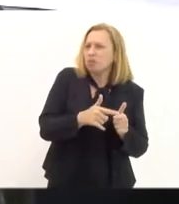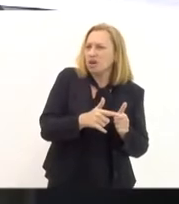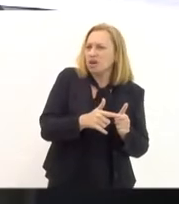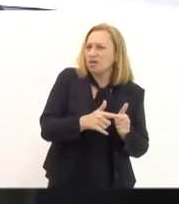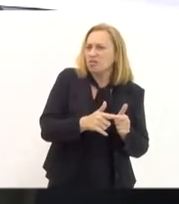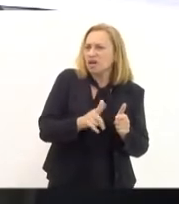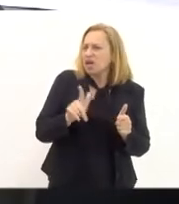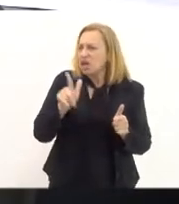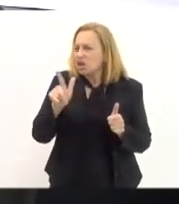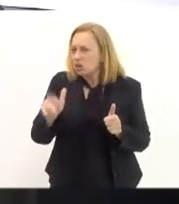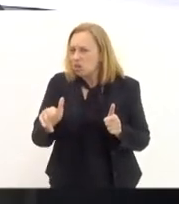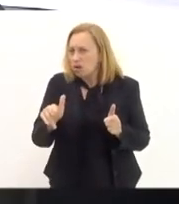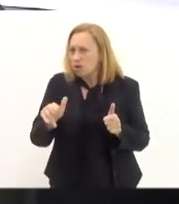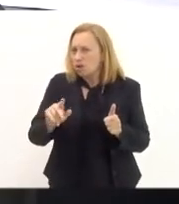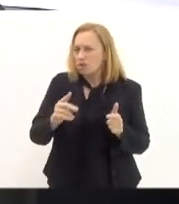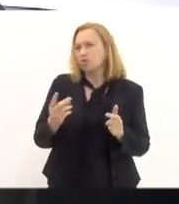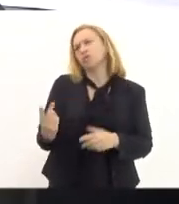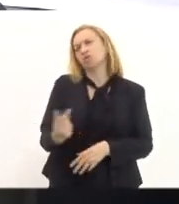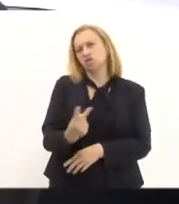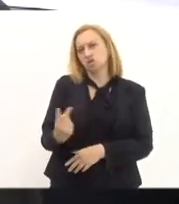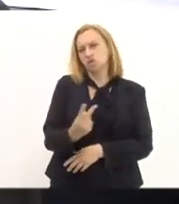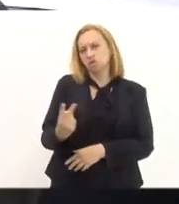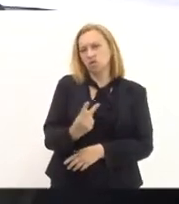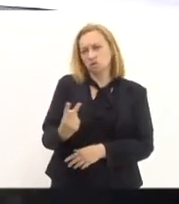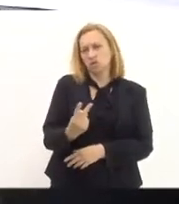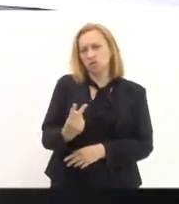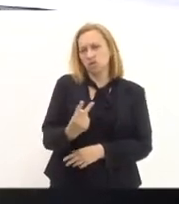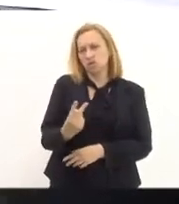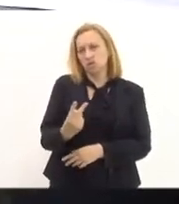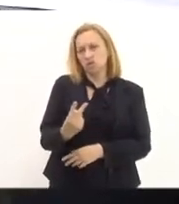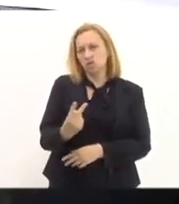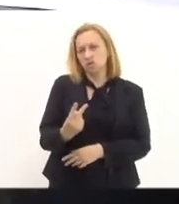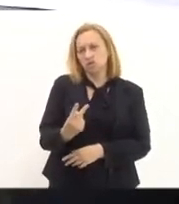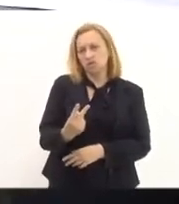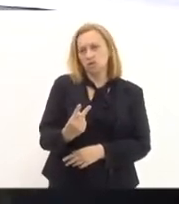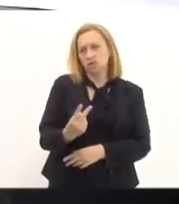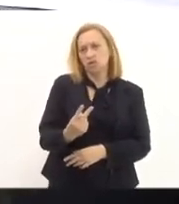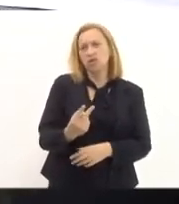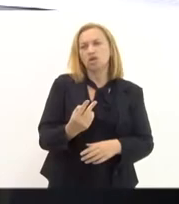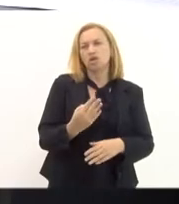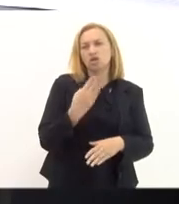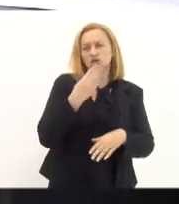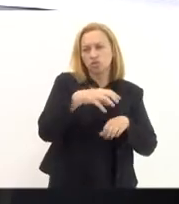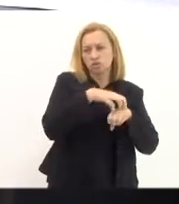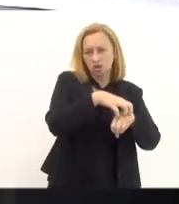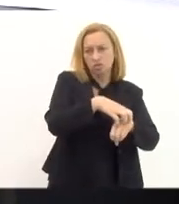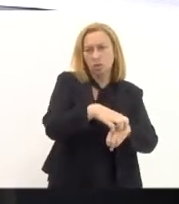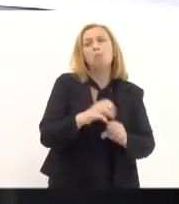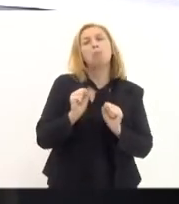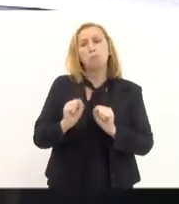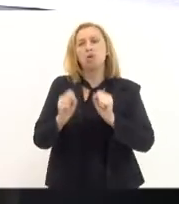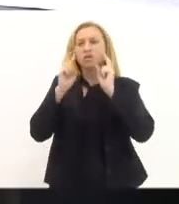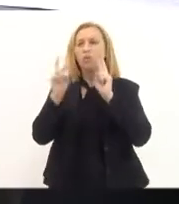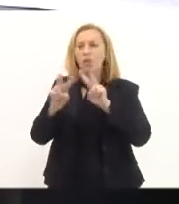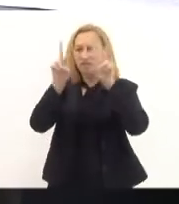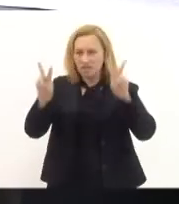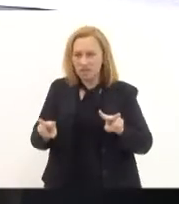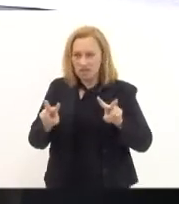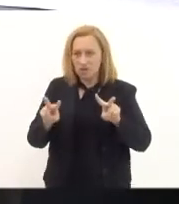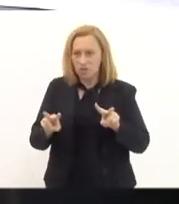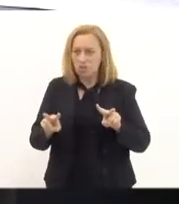transferência também entre esses dois modais Então para que a gente possa também tem essa visão